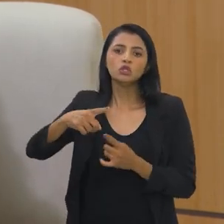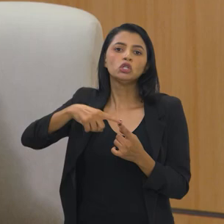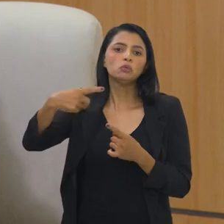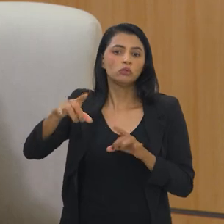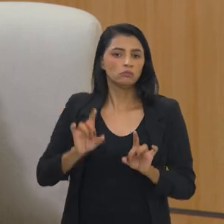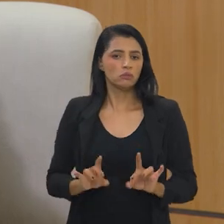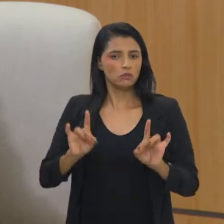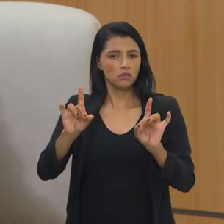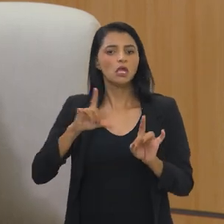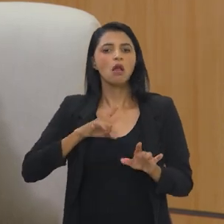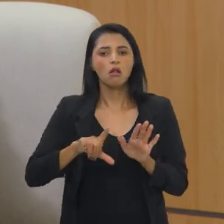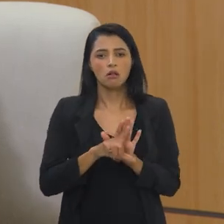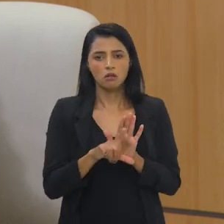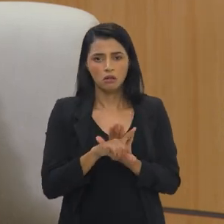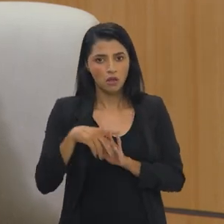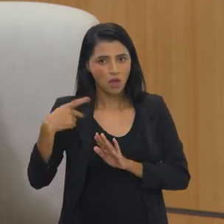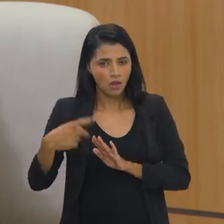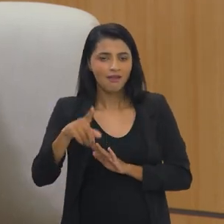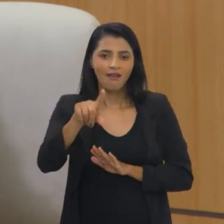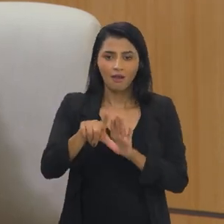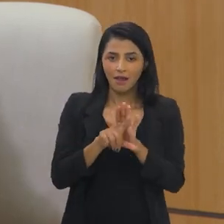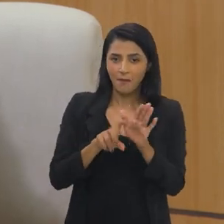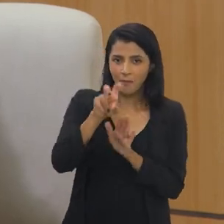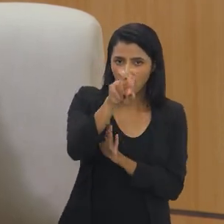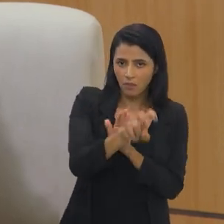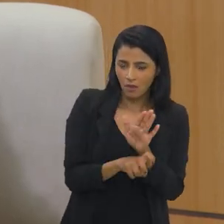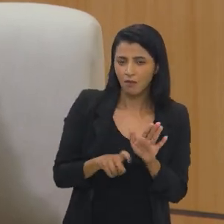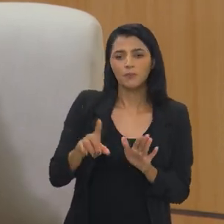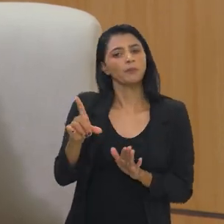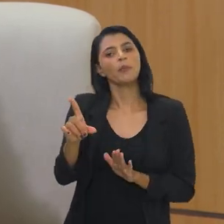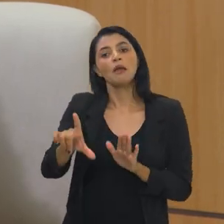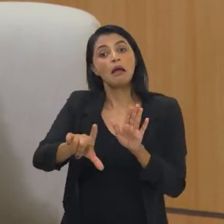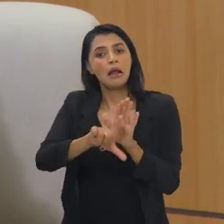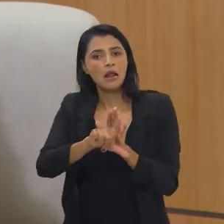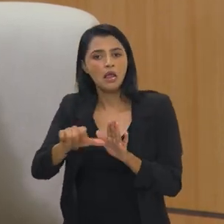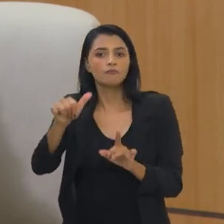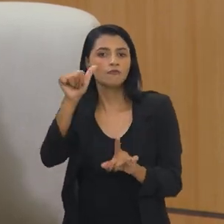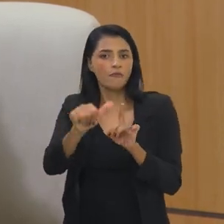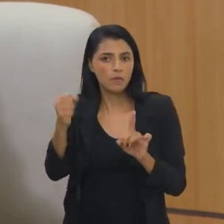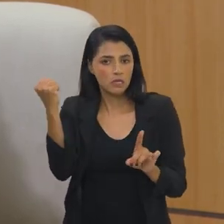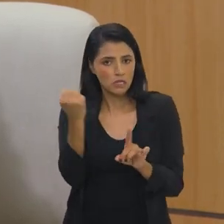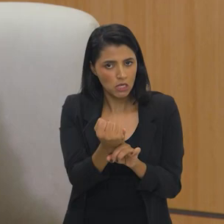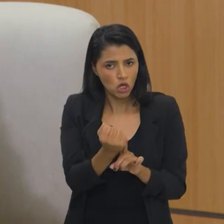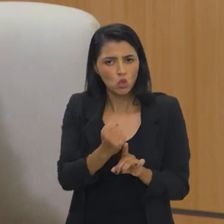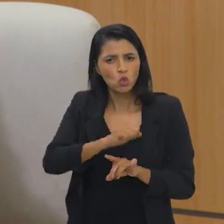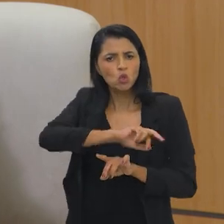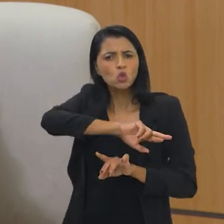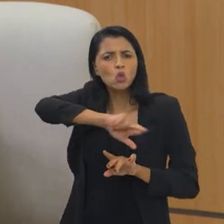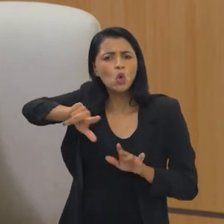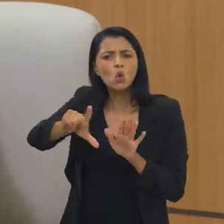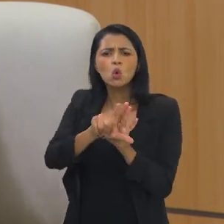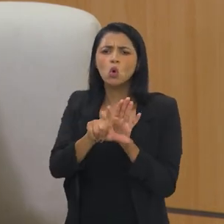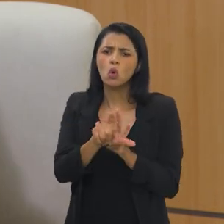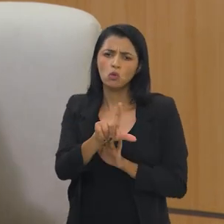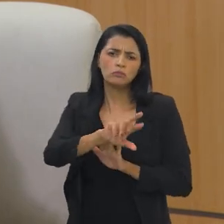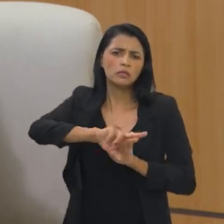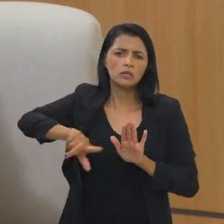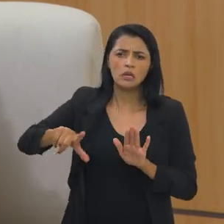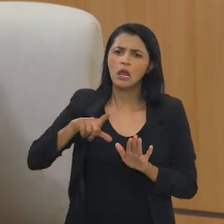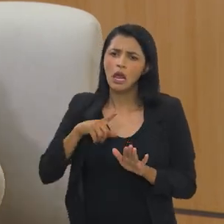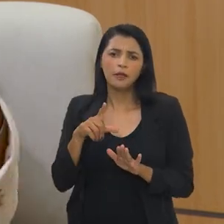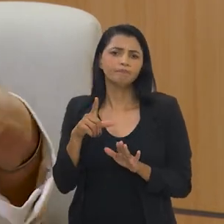específica das mulheres da legislação que a Lei Maria da Penha a lei do feminicídio né todas as